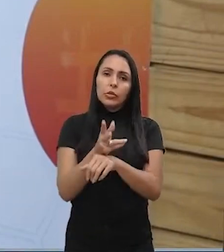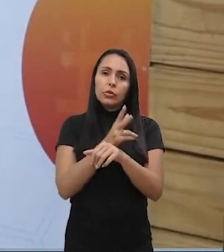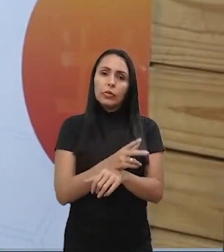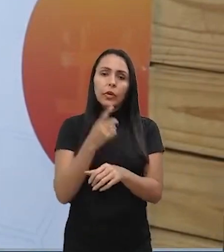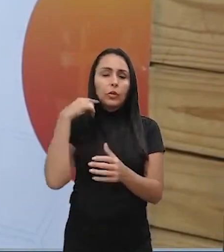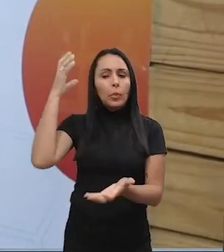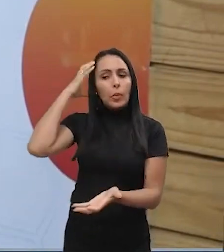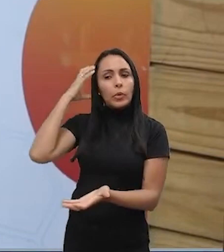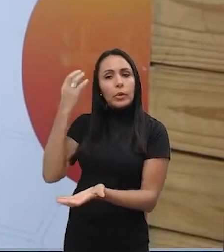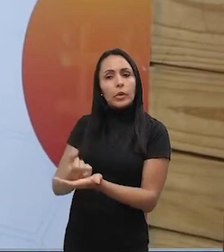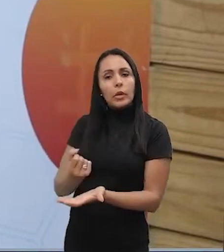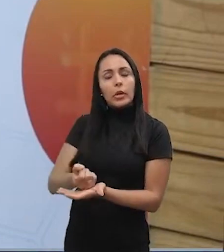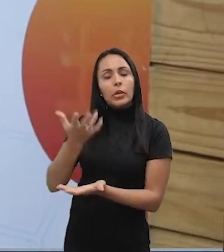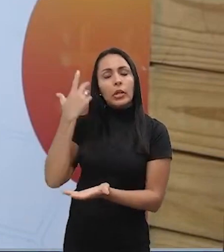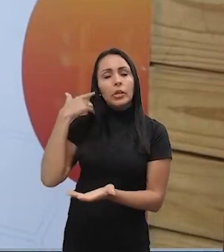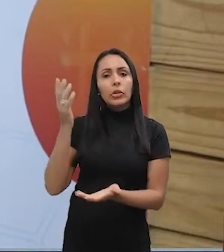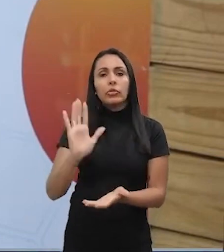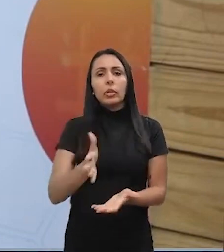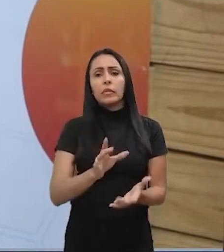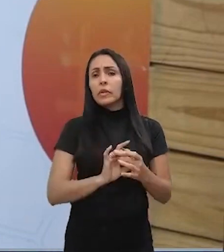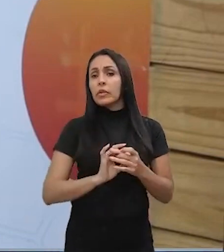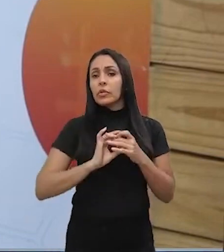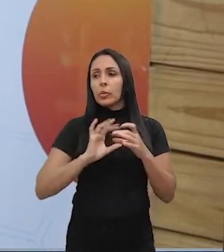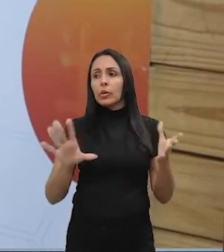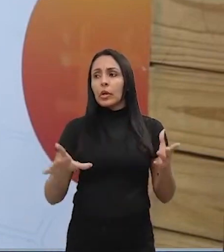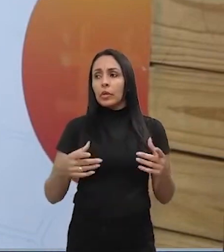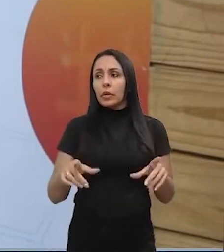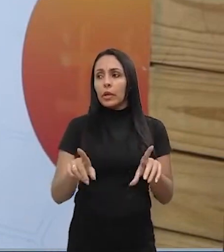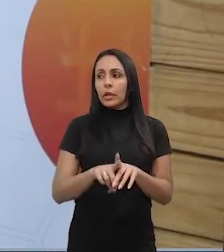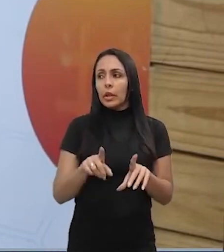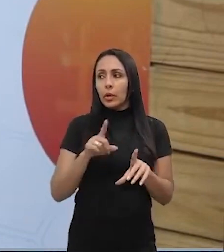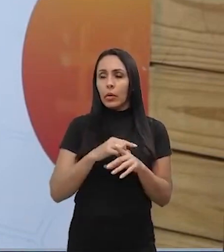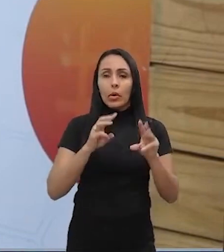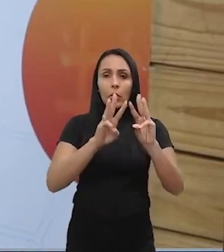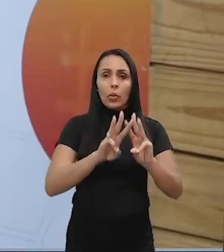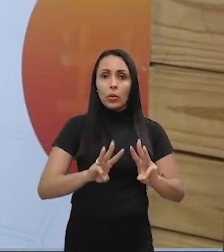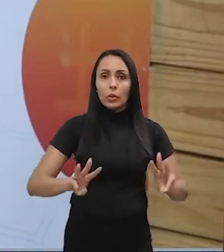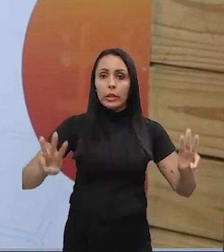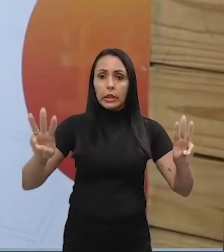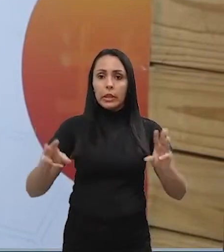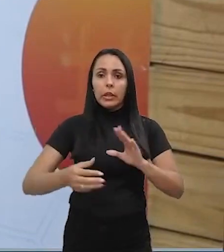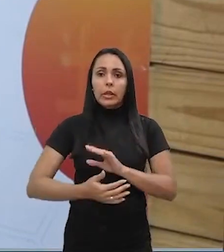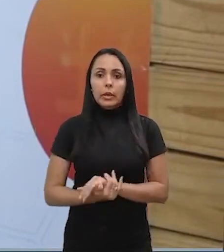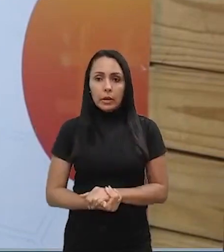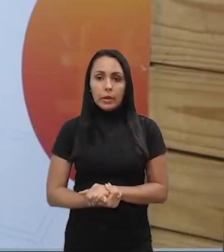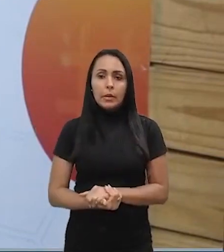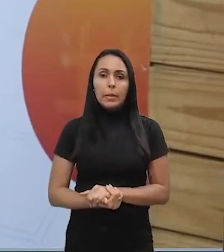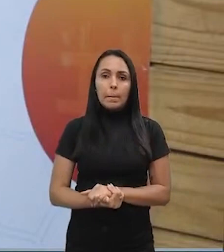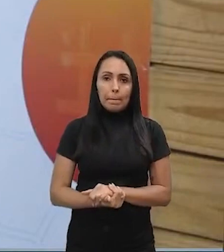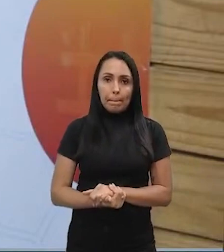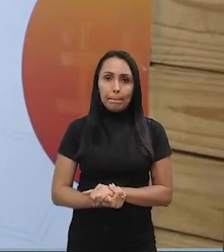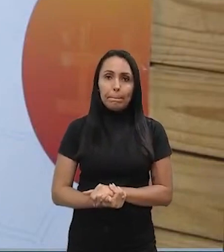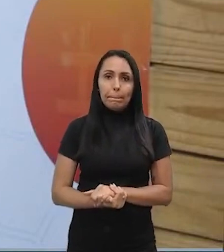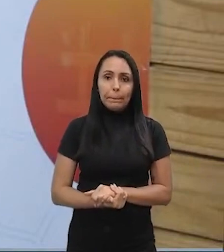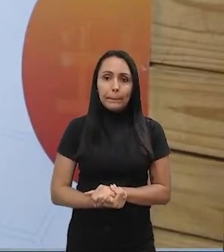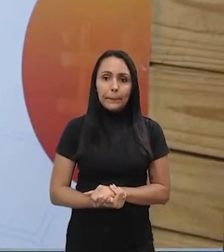os podcasts. Se já estiver disponível, então, o link para essa